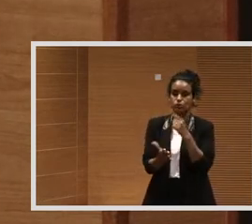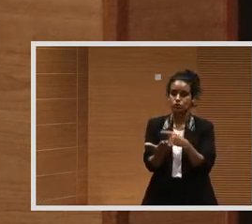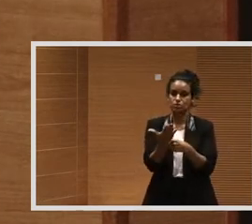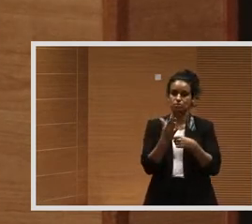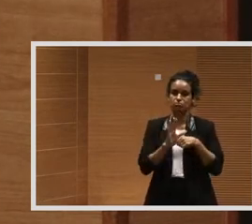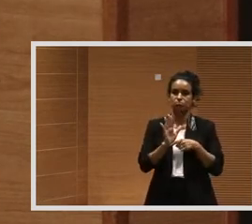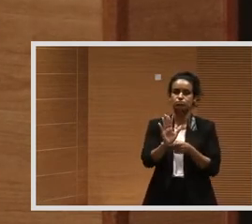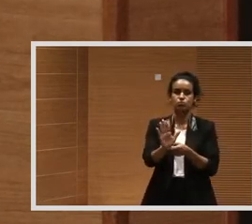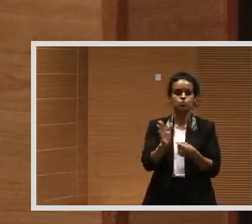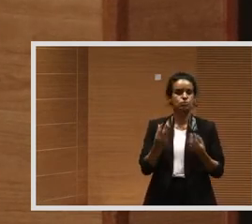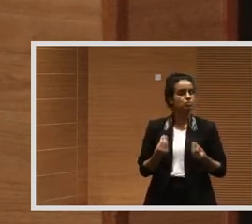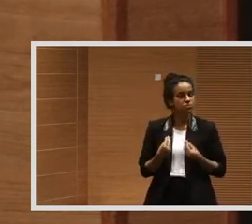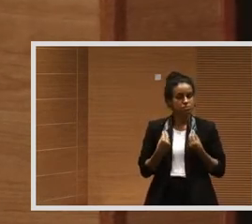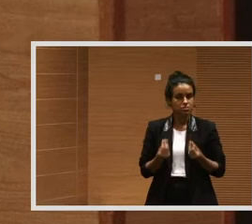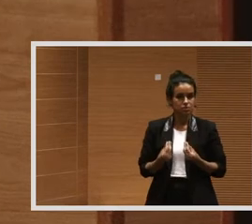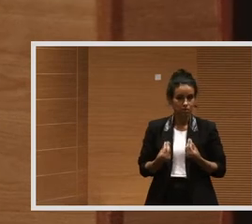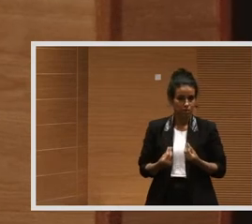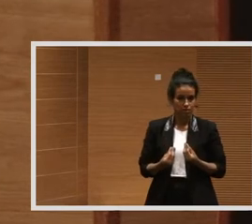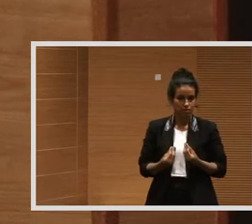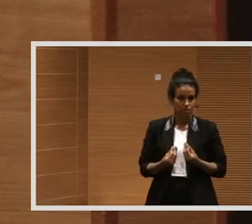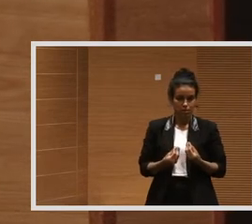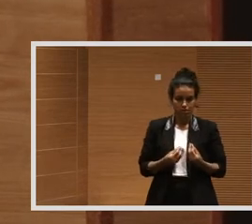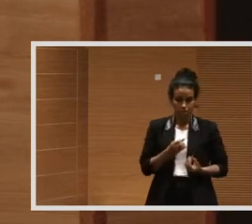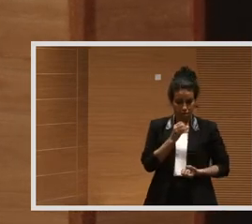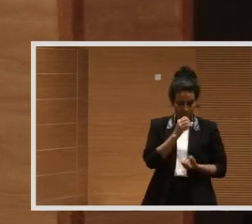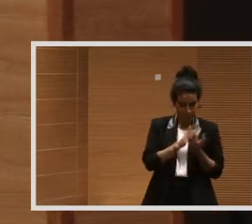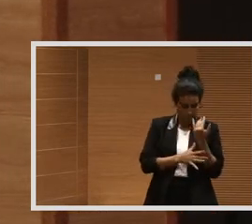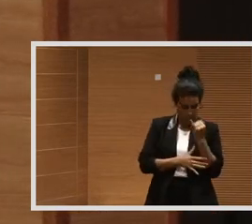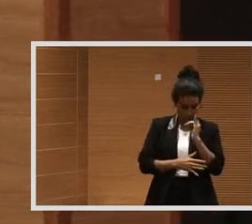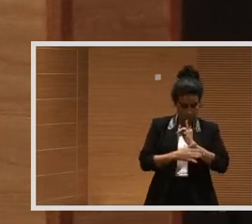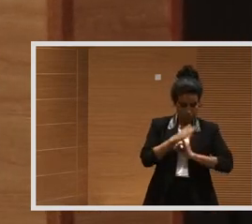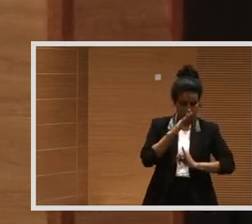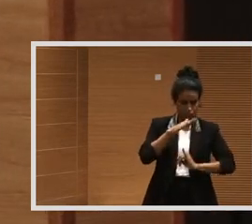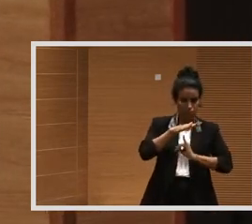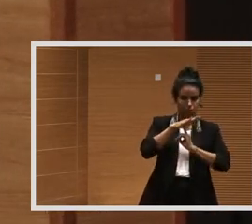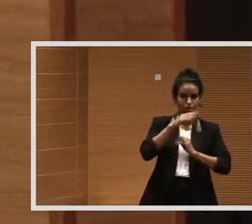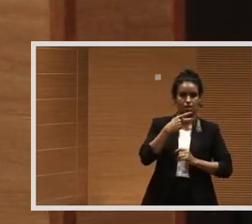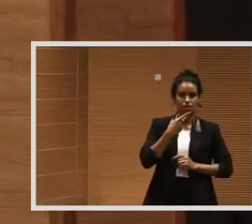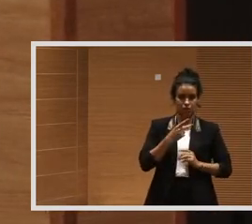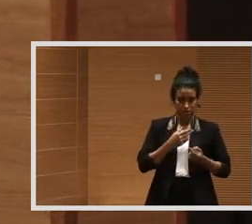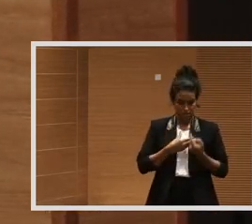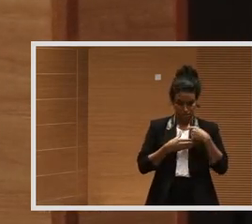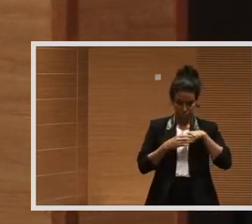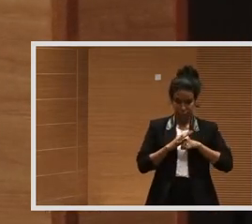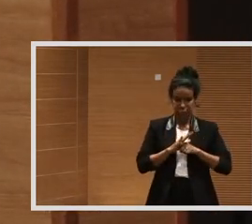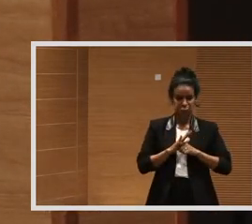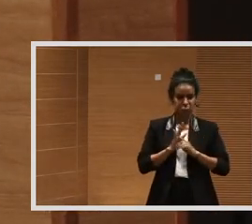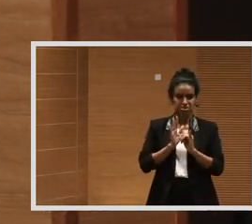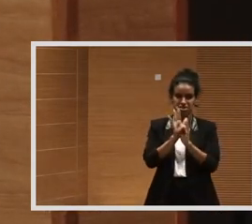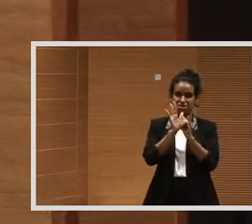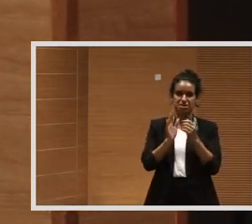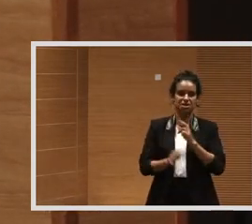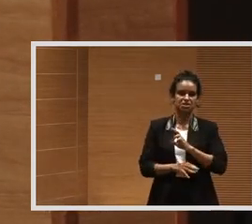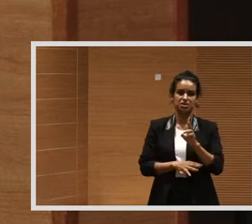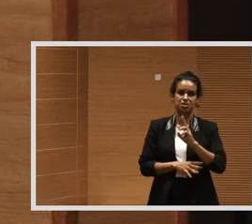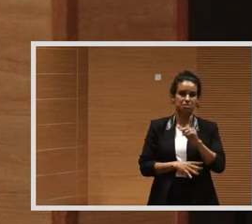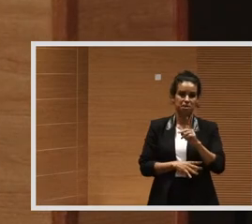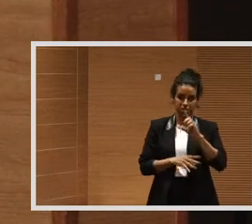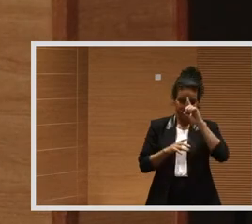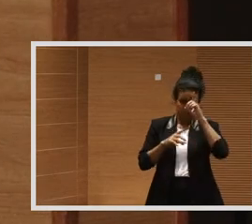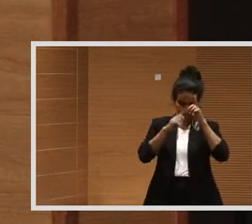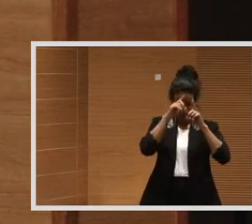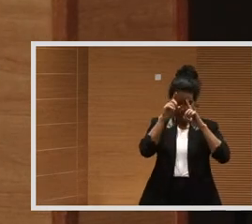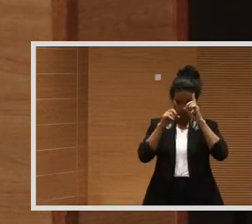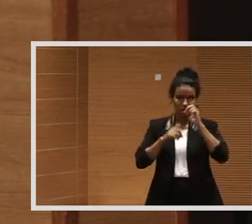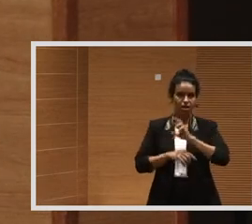não, faz parte da nossa Constituição, da nossa subjetividade, da nossa ideia, dos nossos ideais,